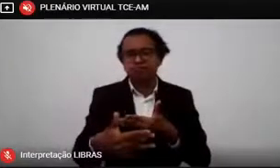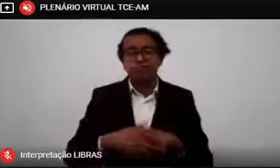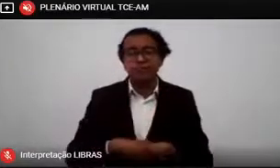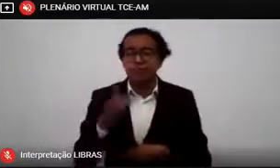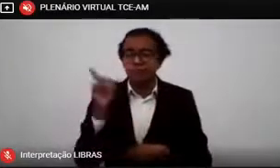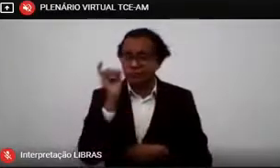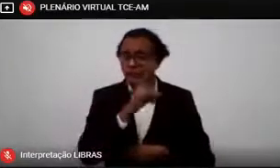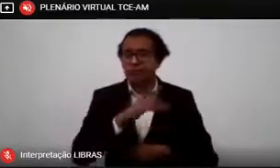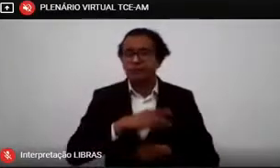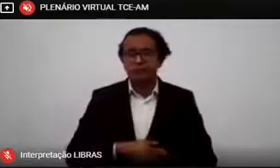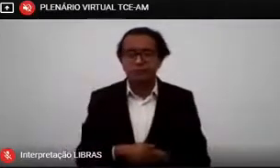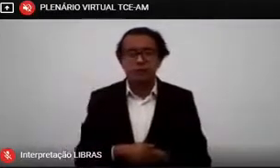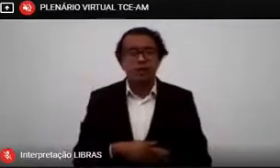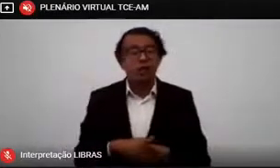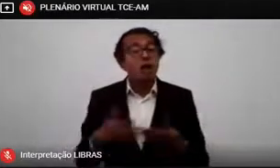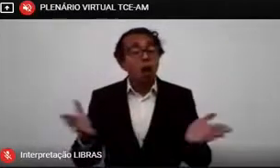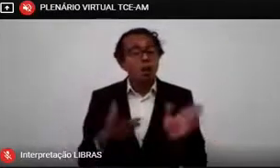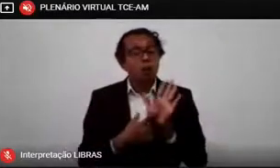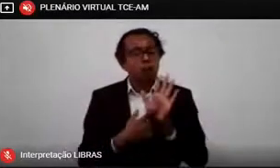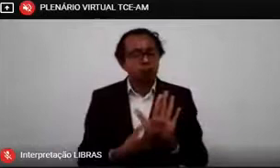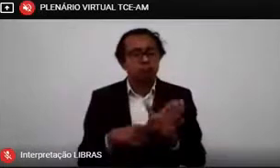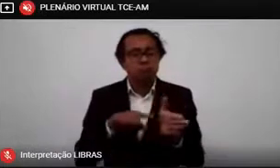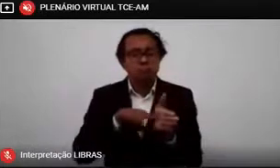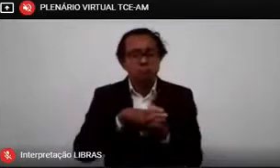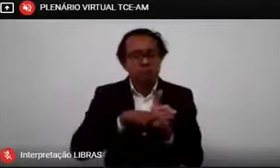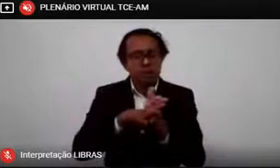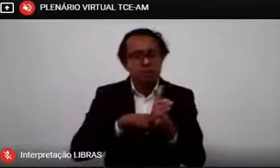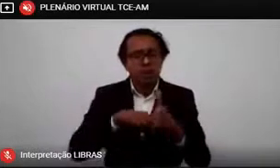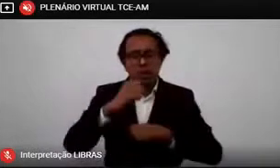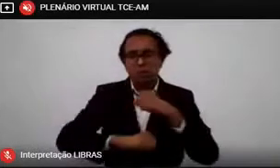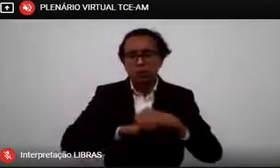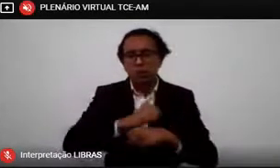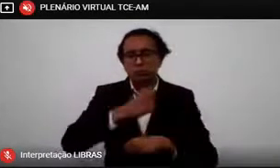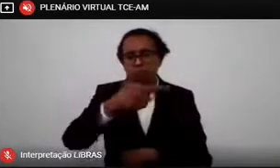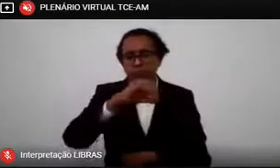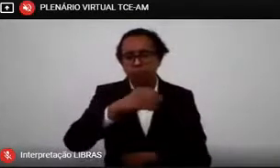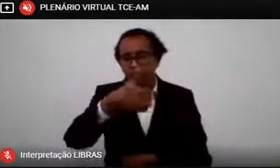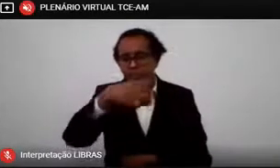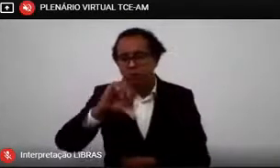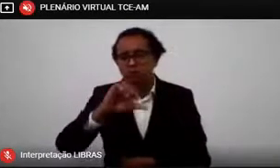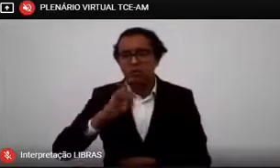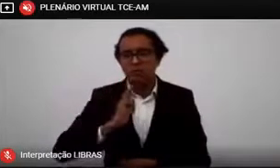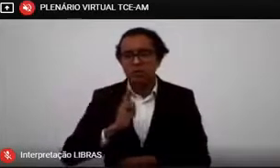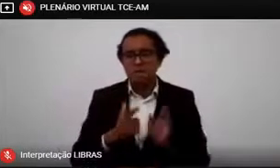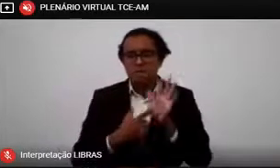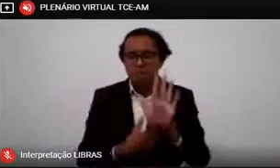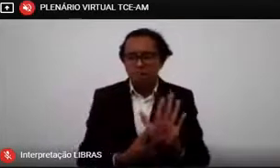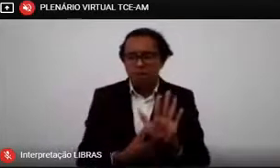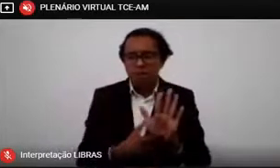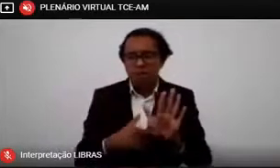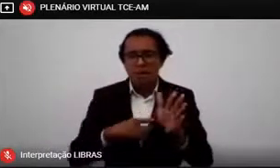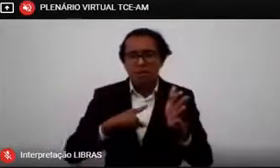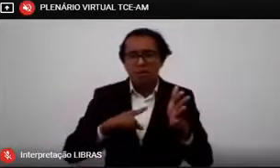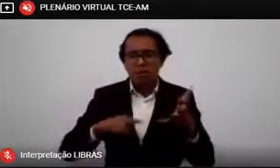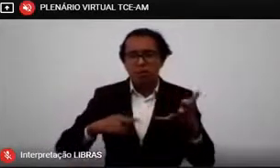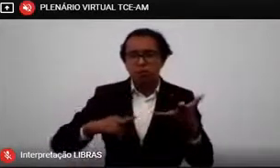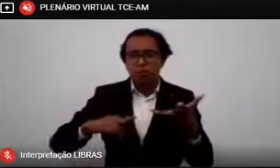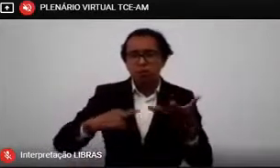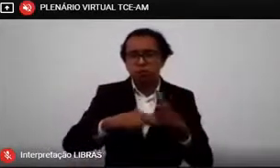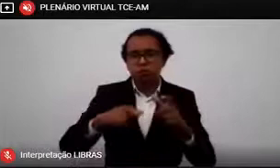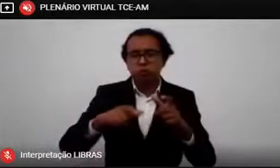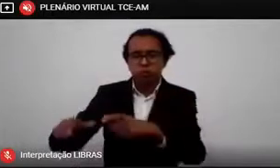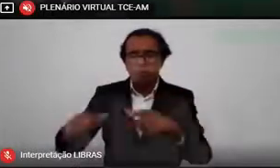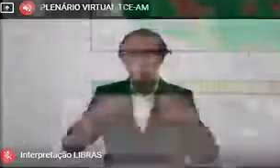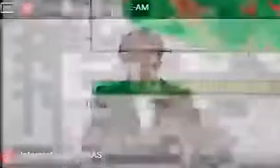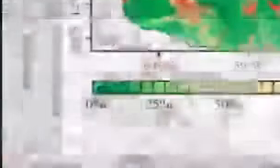Esse é um estudo de 2019 mostrando que nos lugares que tem mais desmatamento, no gráfico à esquerda, você vê